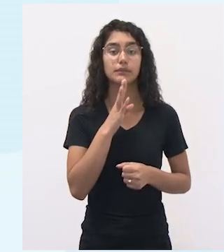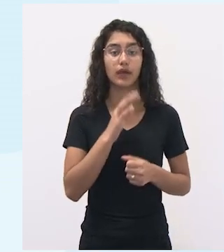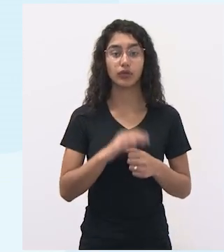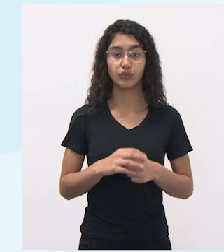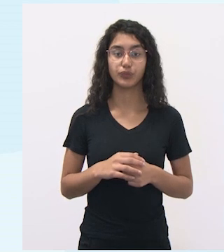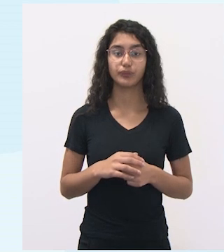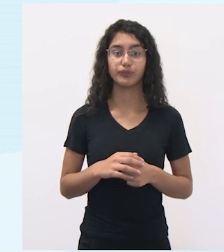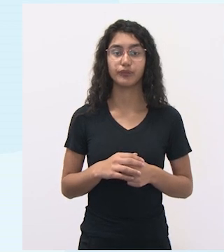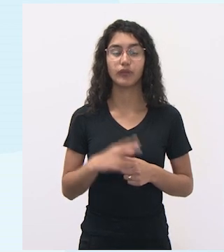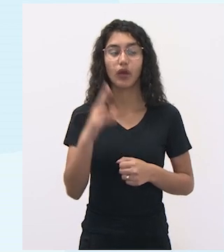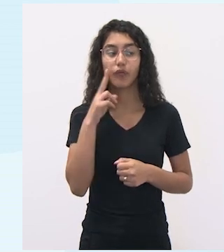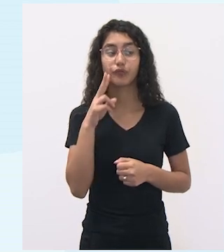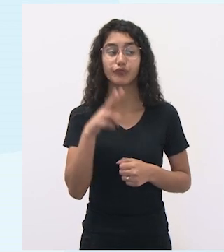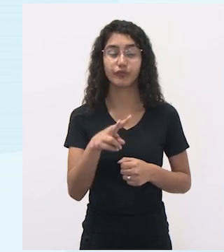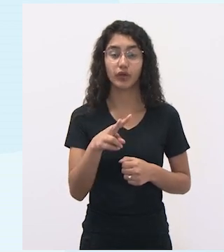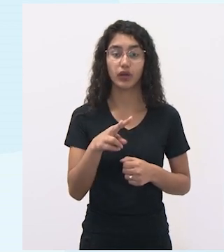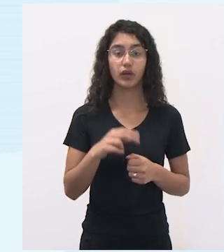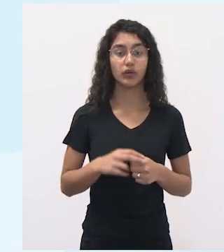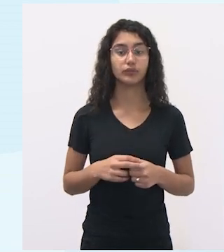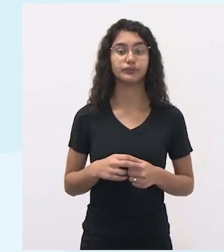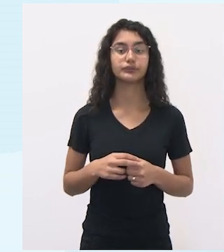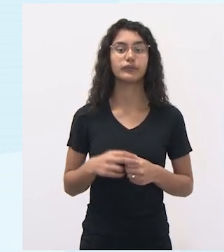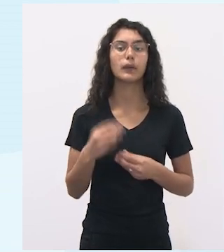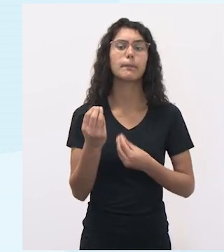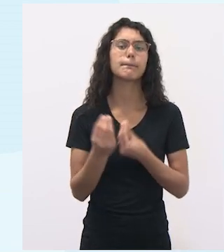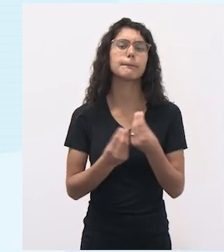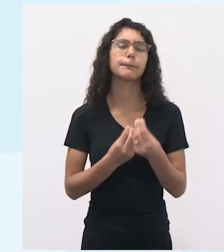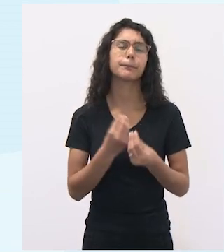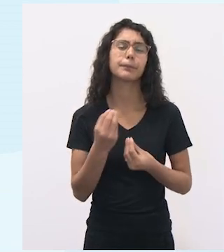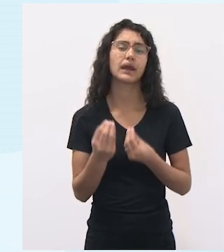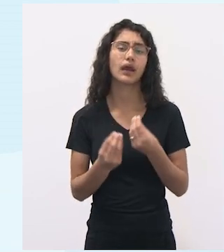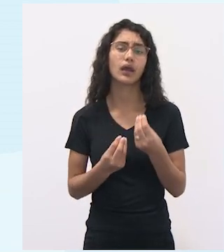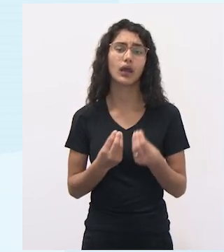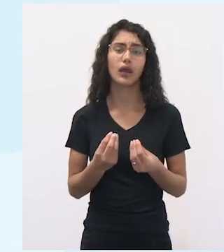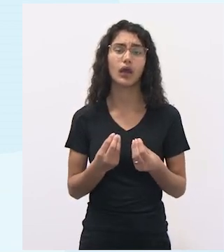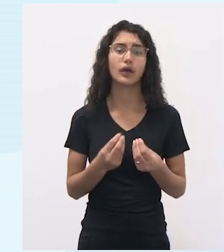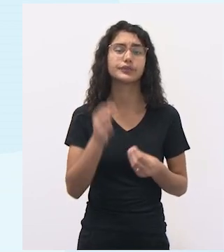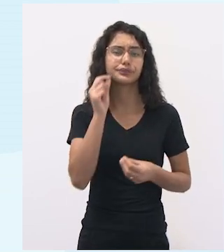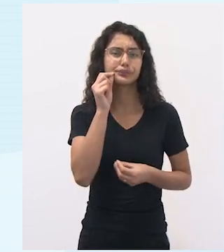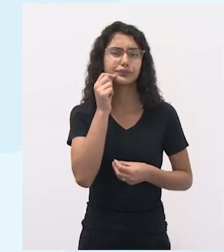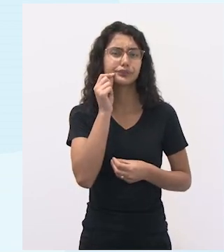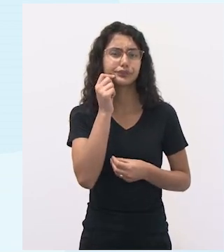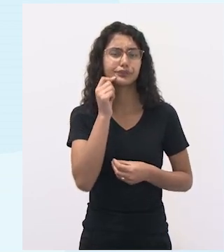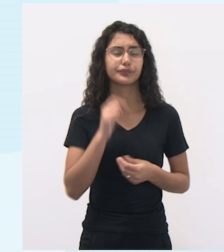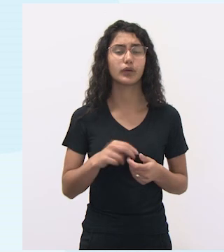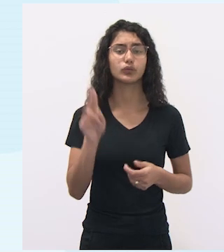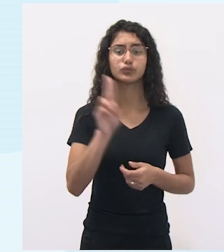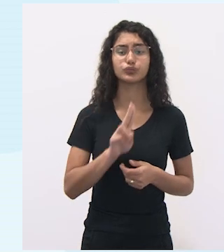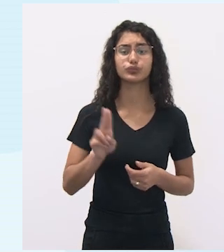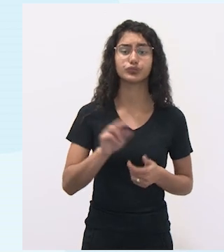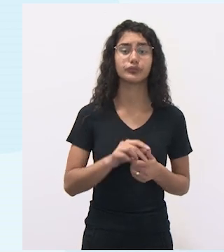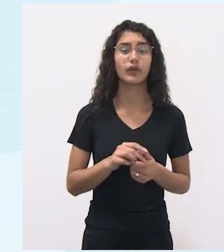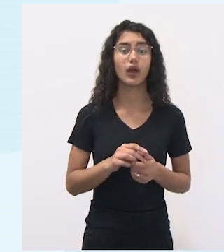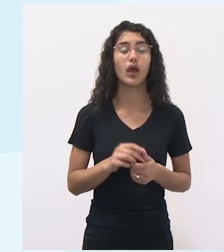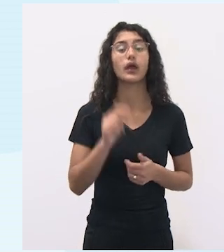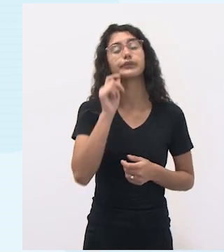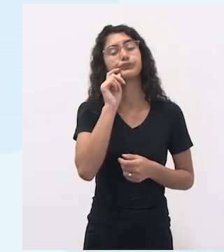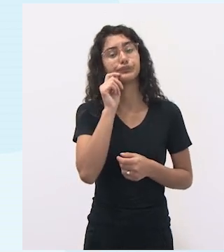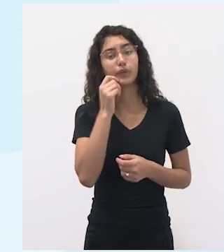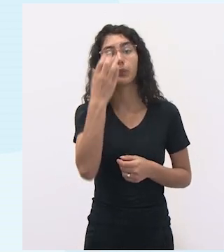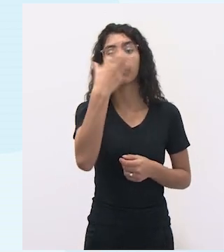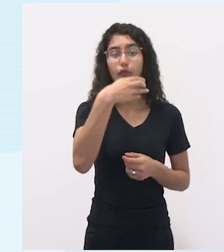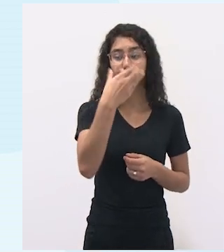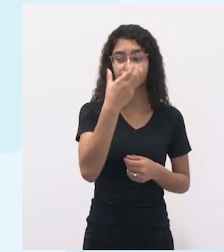identificar. Quando eu mostro que para que esse limão serve? O que é esse limão? Limão é uma fruta que é